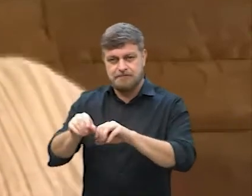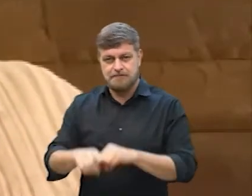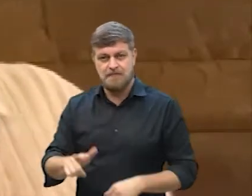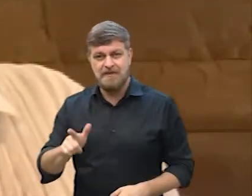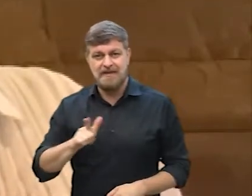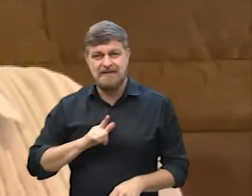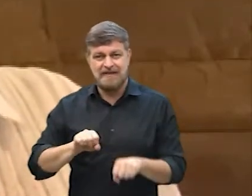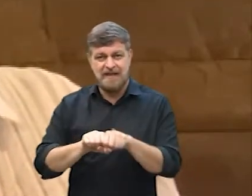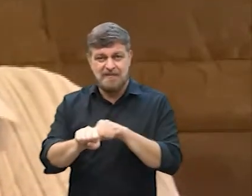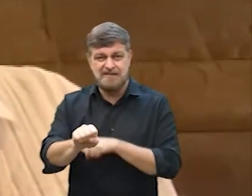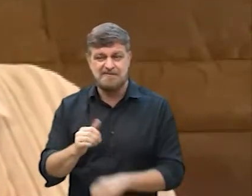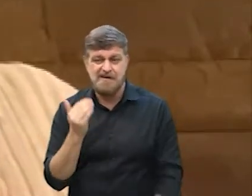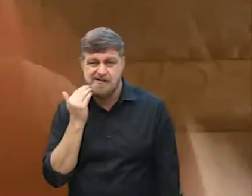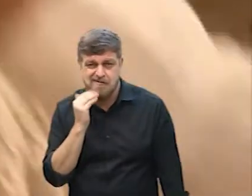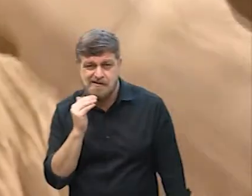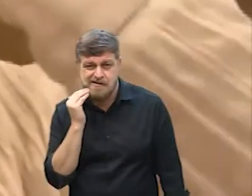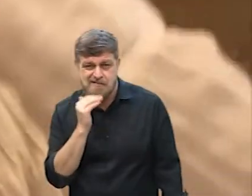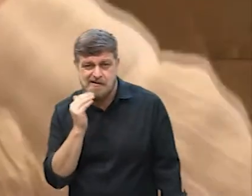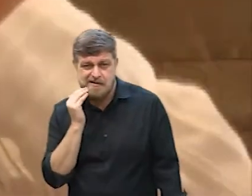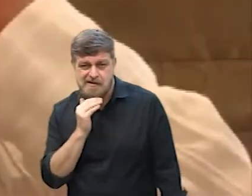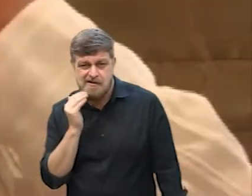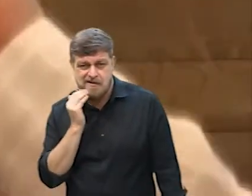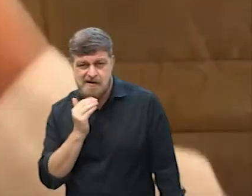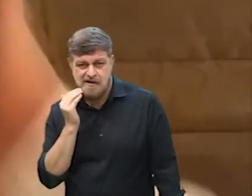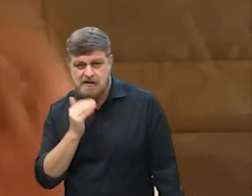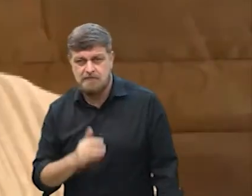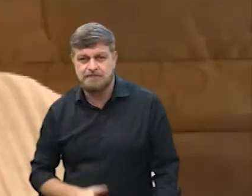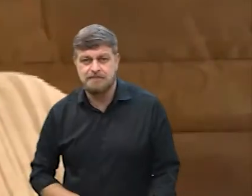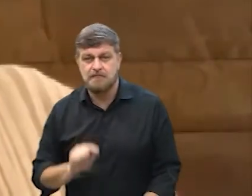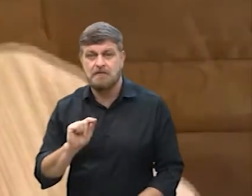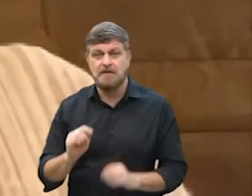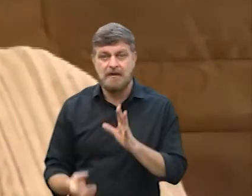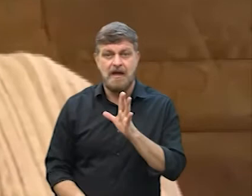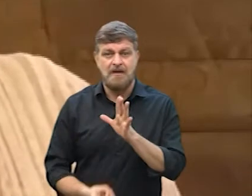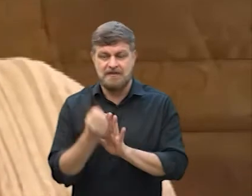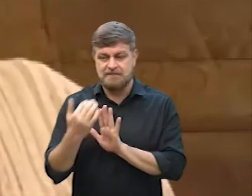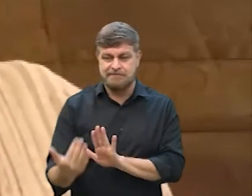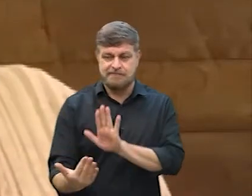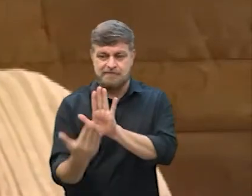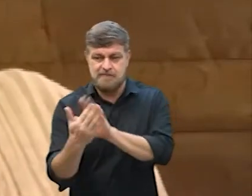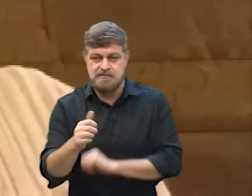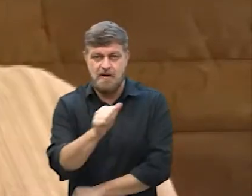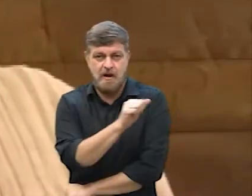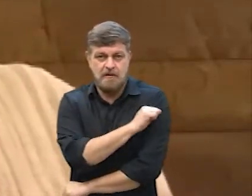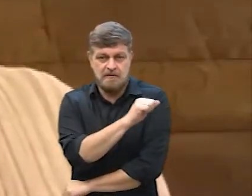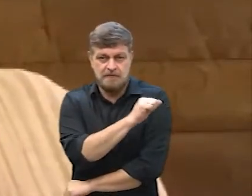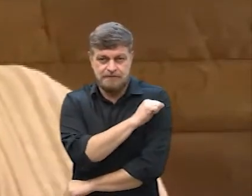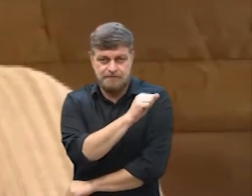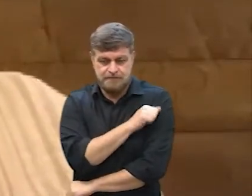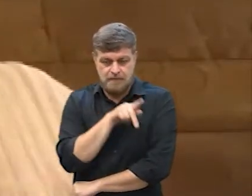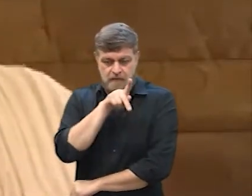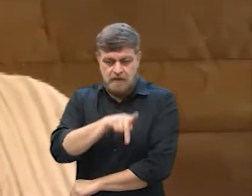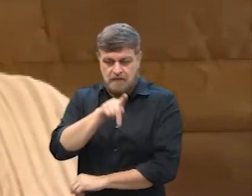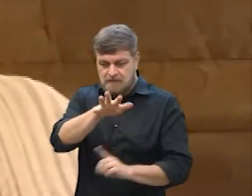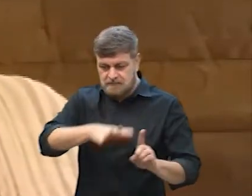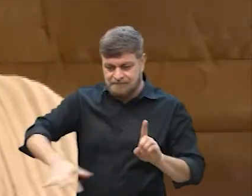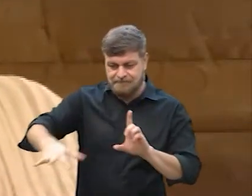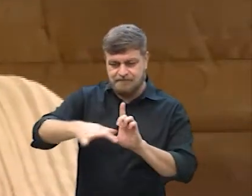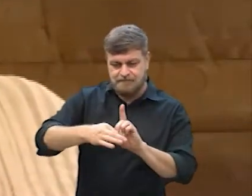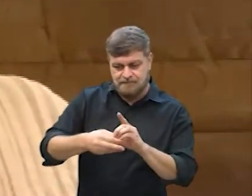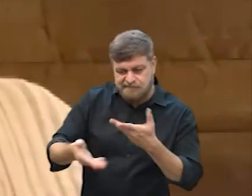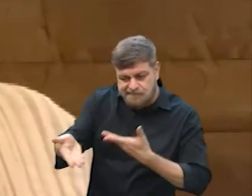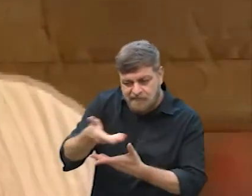tendo uma formação duvidosa. E isso impacta, evidentemente, nos alunos, nas relações que esse professor